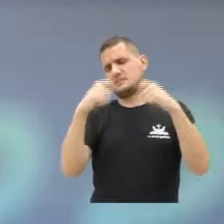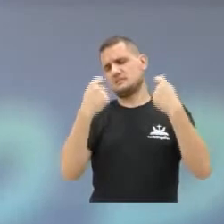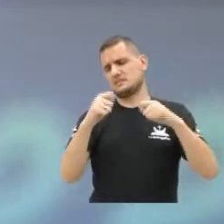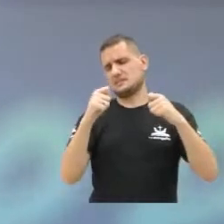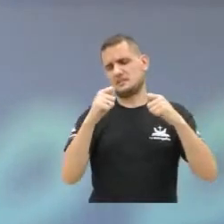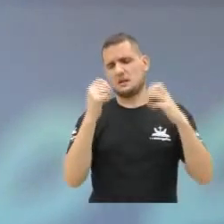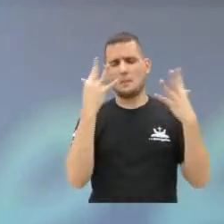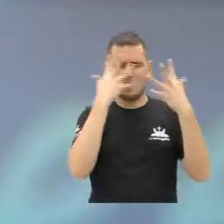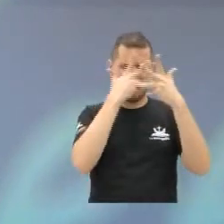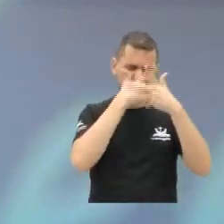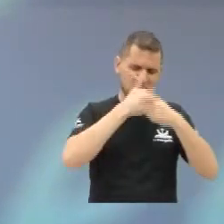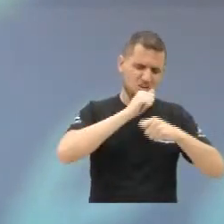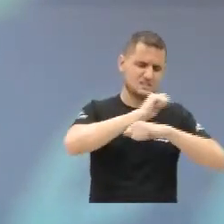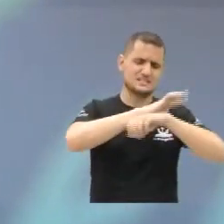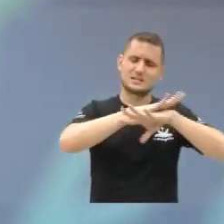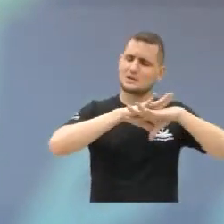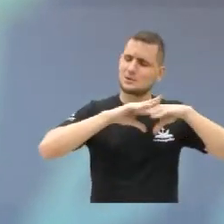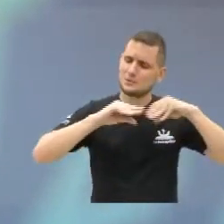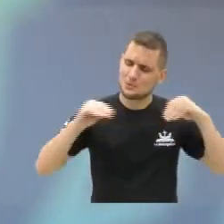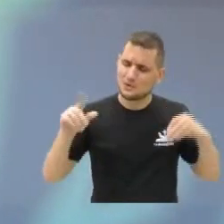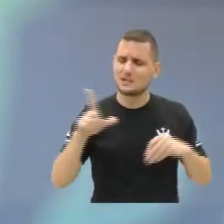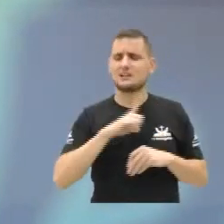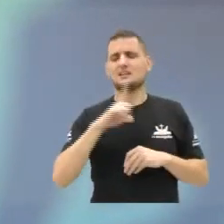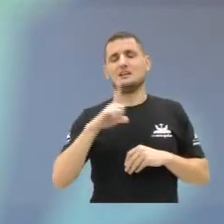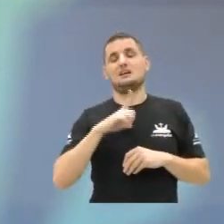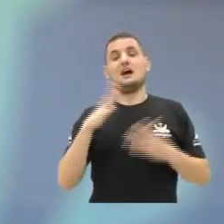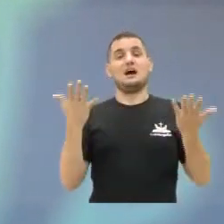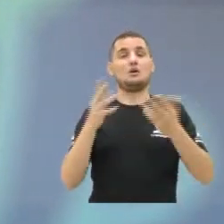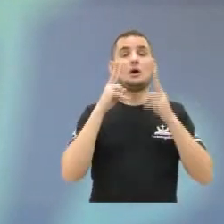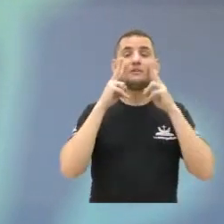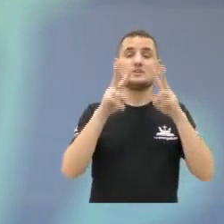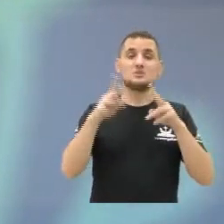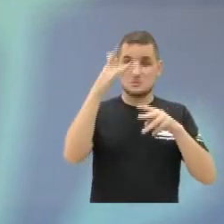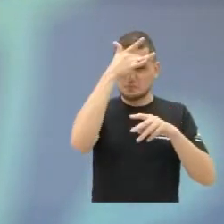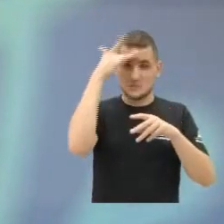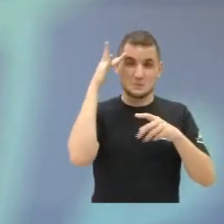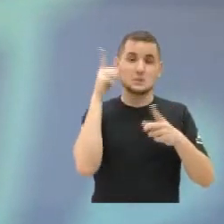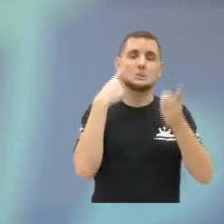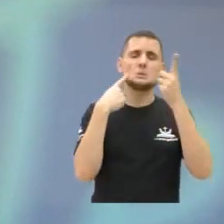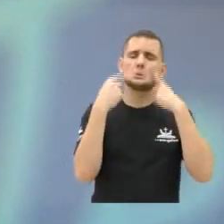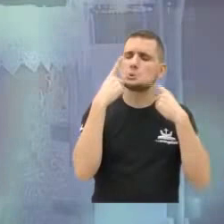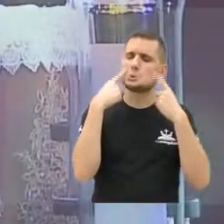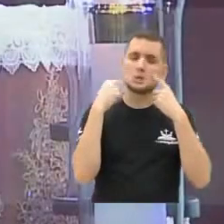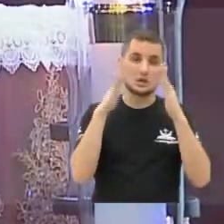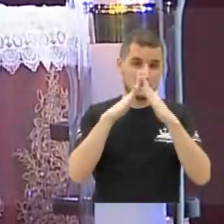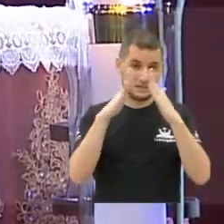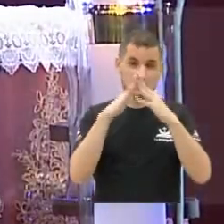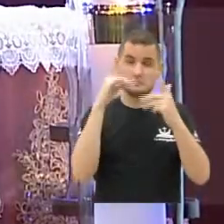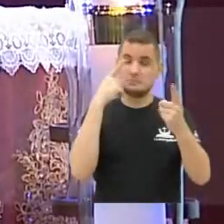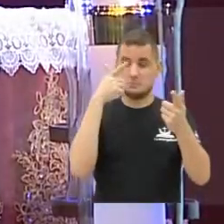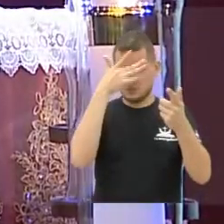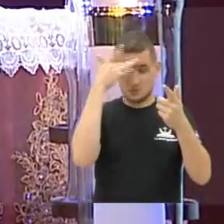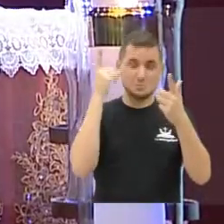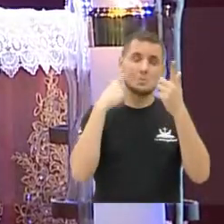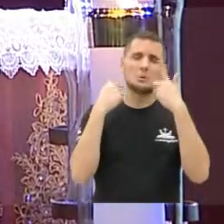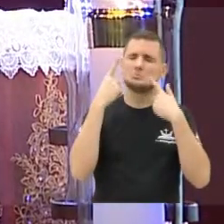estão acontecendo. Quantas lágrimas agora estão sendo derramadas em casa.